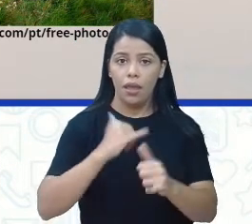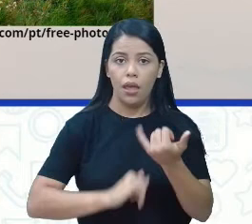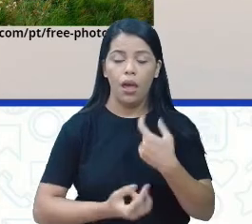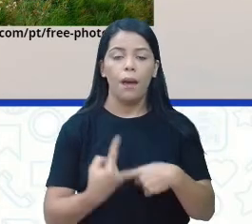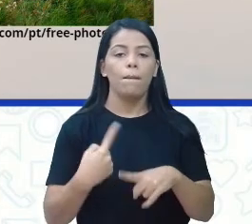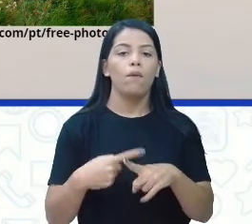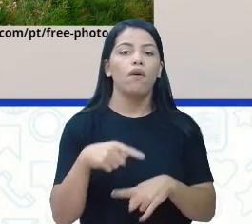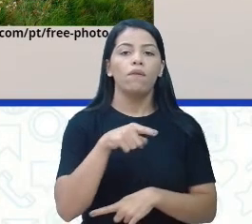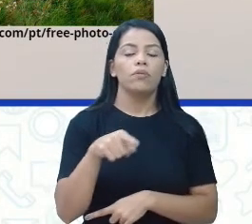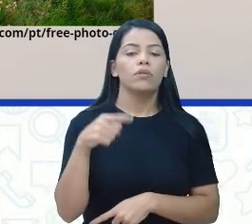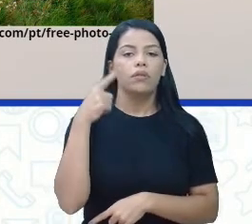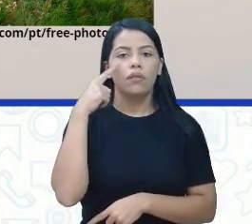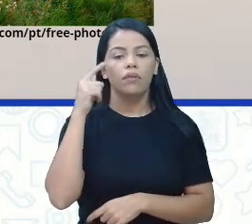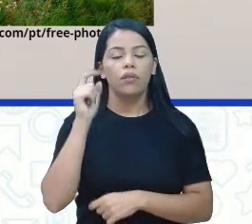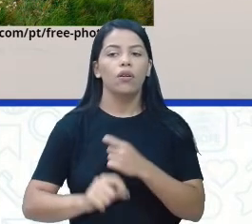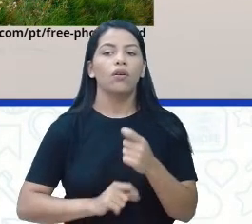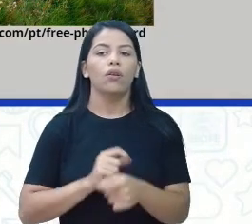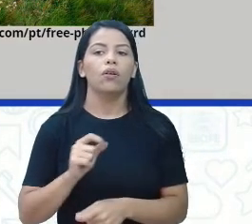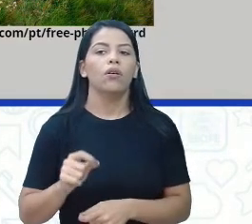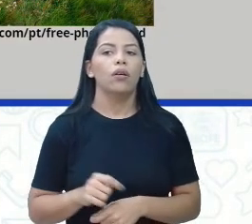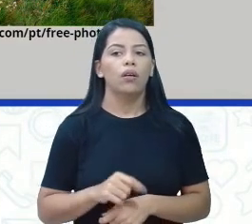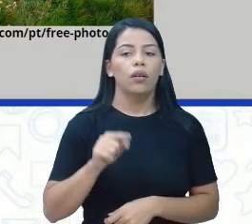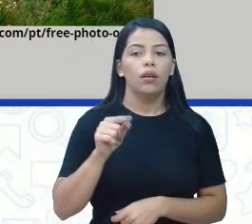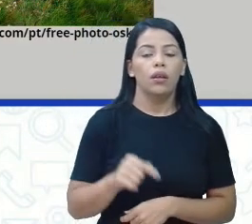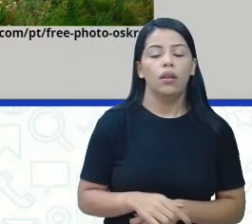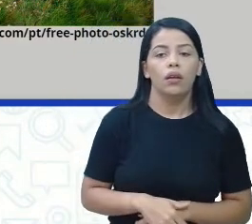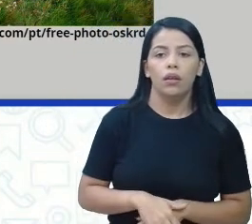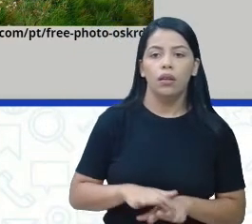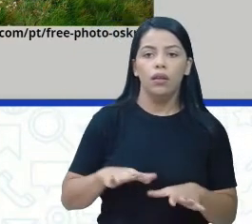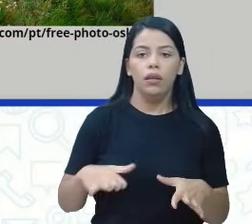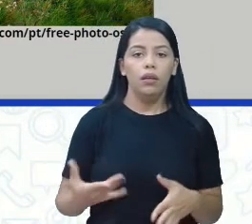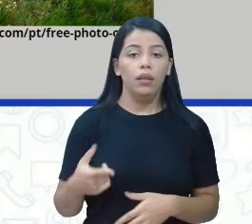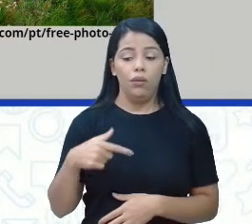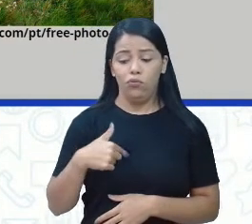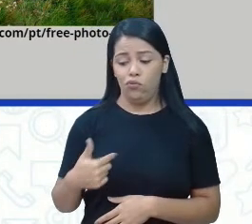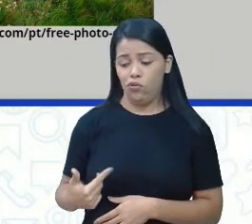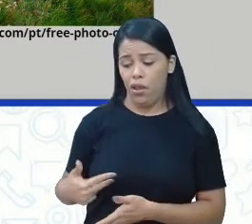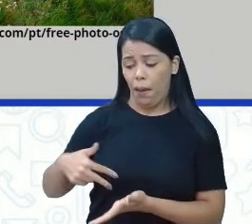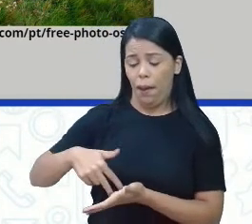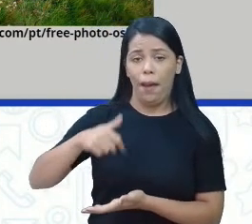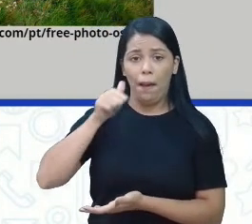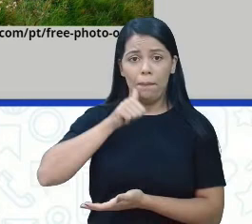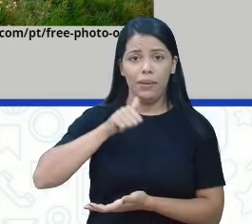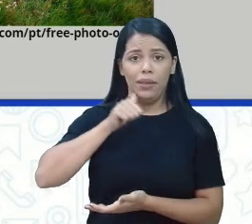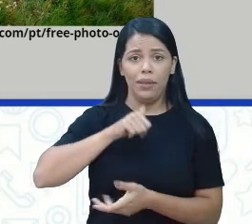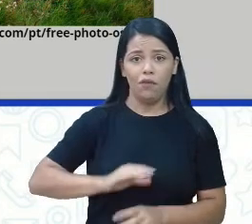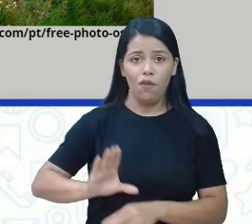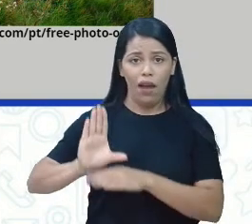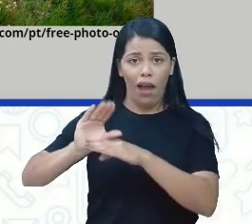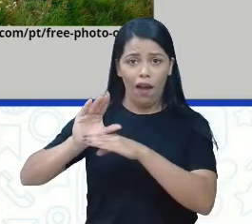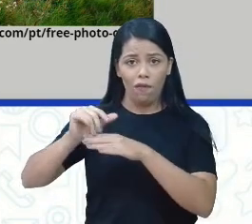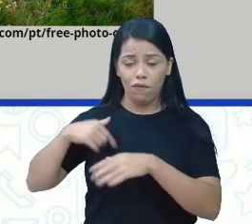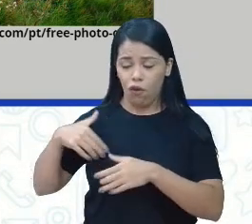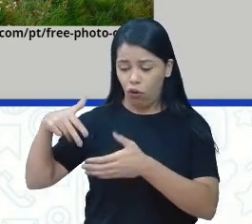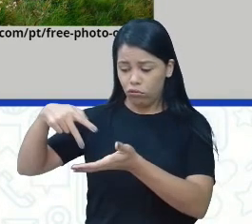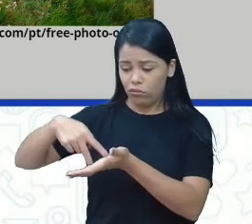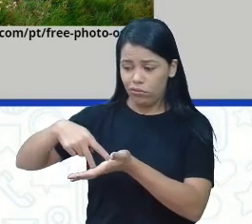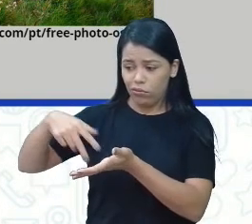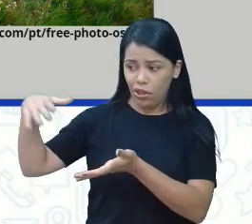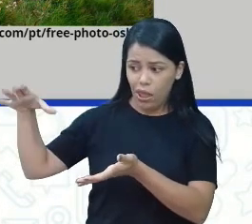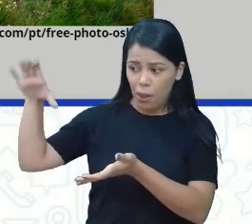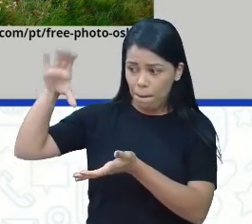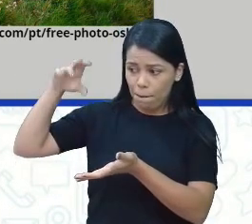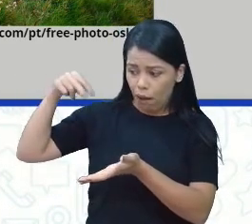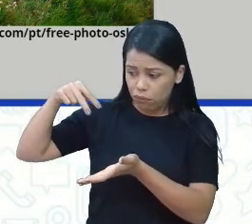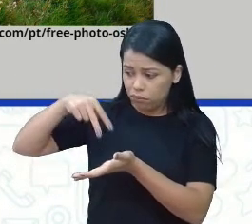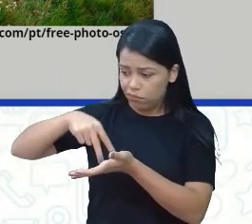onde a moça está lá pegando, que eu não ficava aí nada, porque vai que deu um vento forte, esse bicho cai em cima. Caia, né? Vai que caia. Né? Você vê,